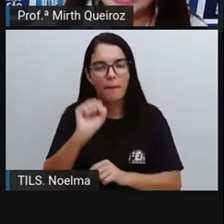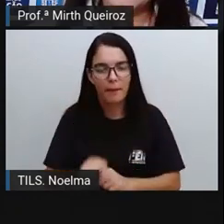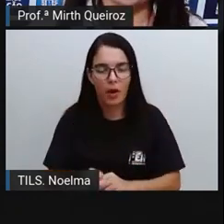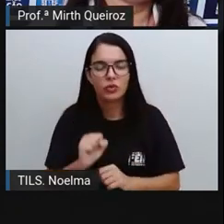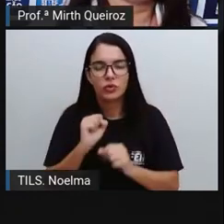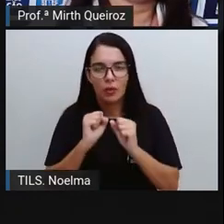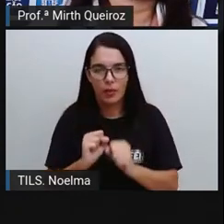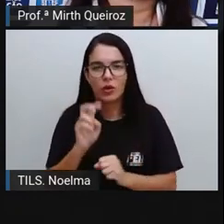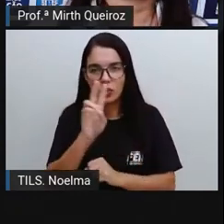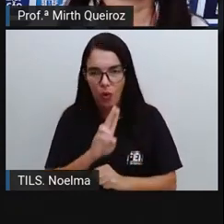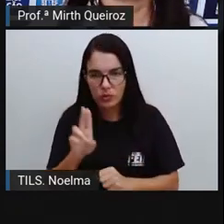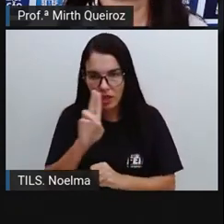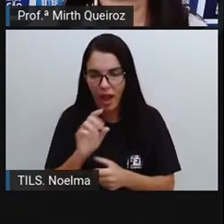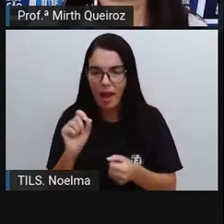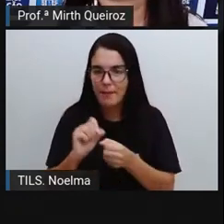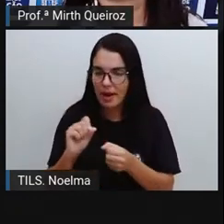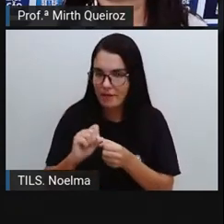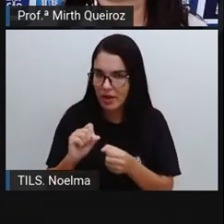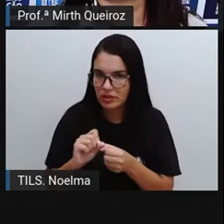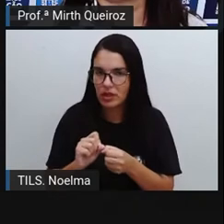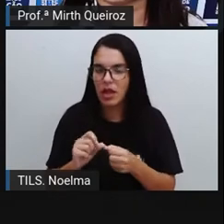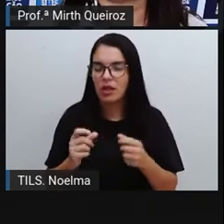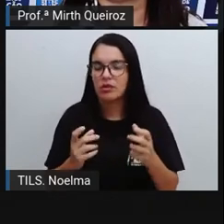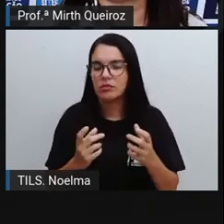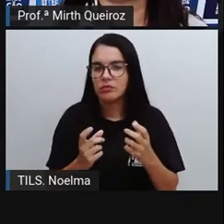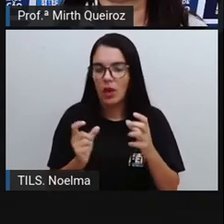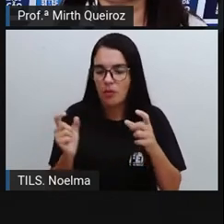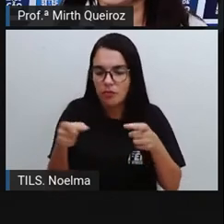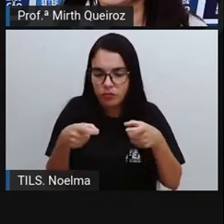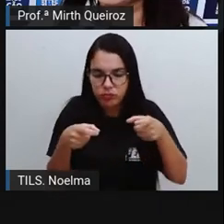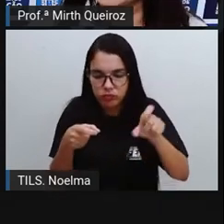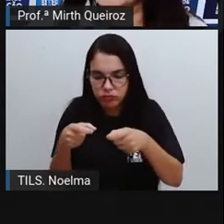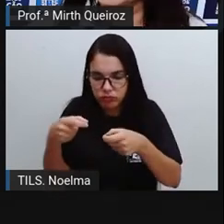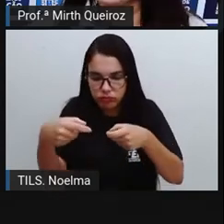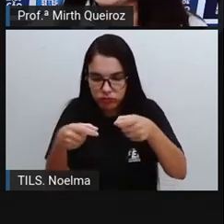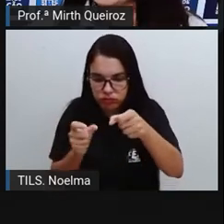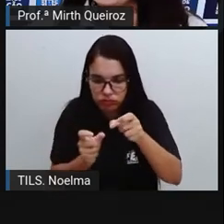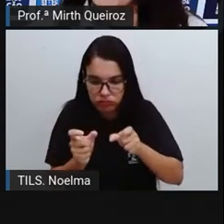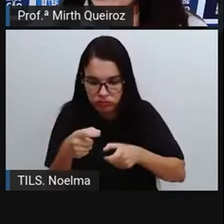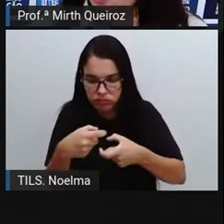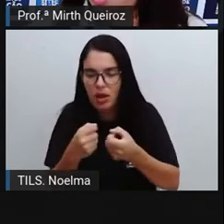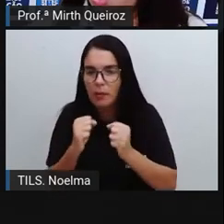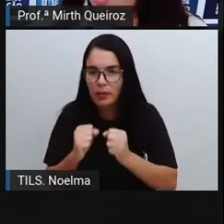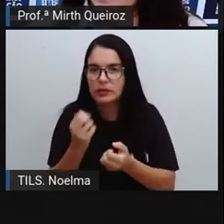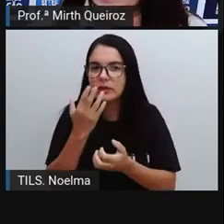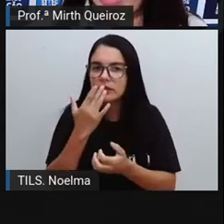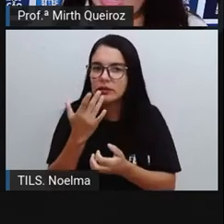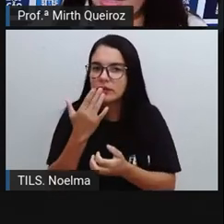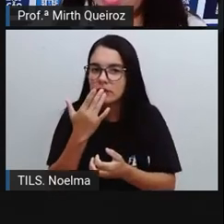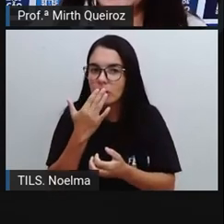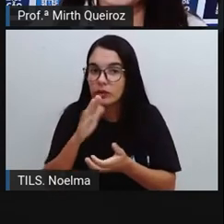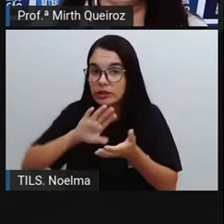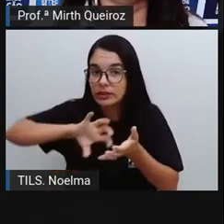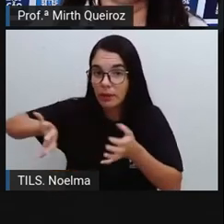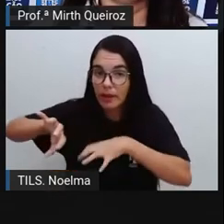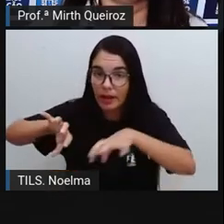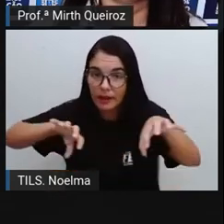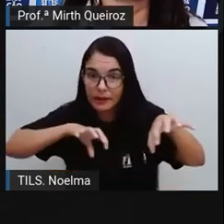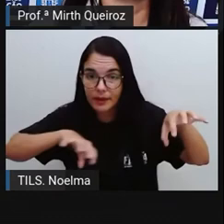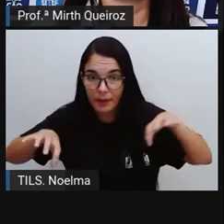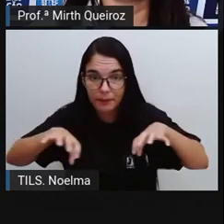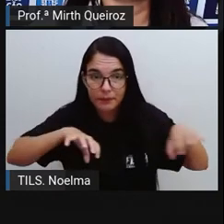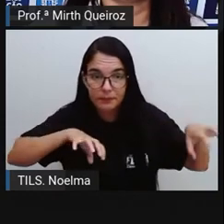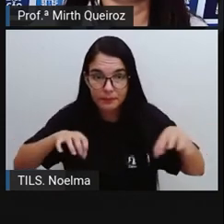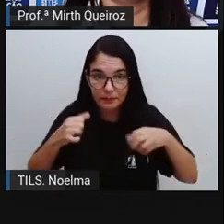aí para produzir o seu mosaico. Então, vocês vão recortar, separar por cor primeiro e